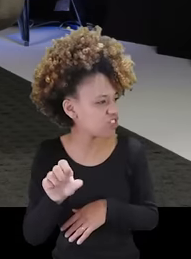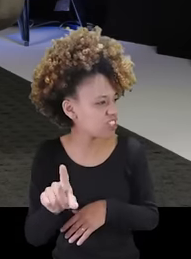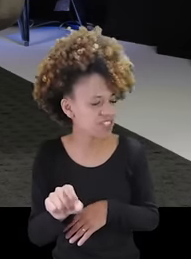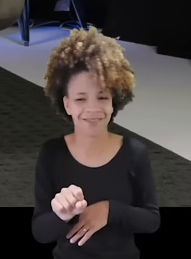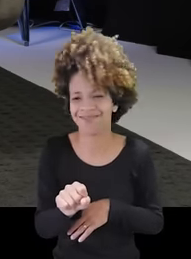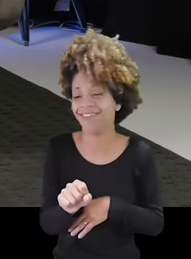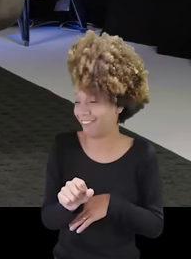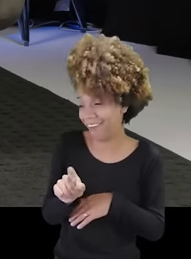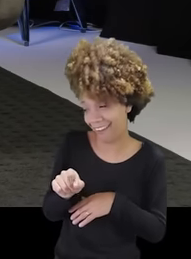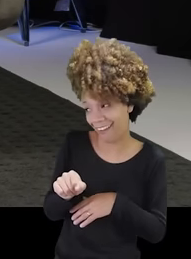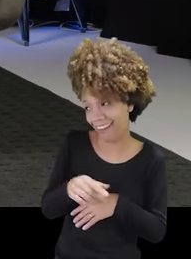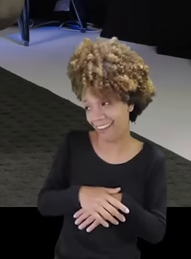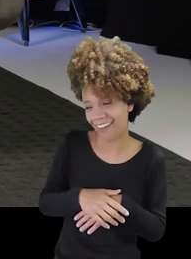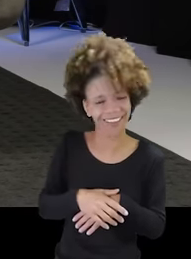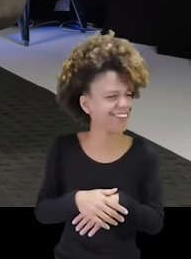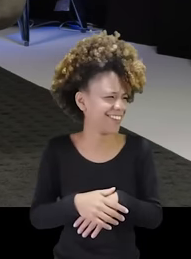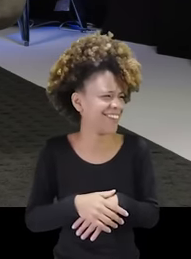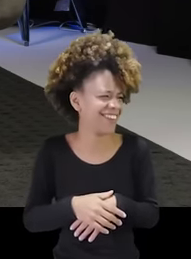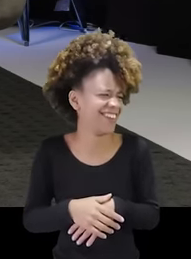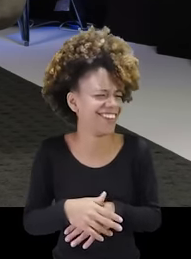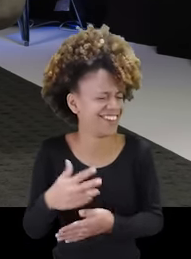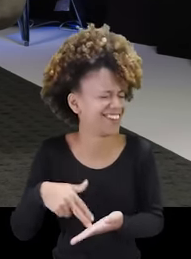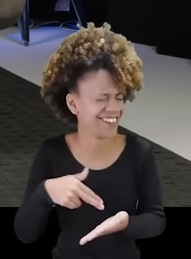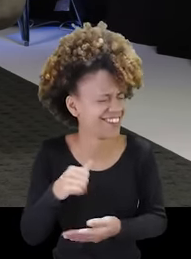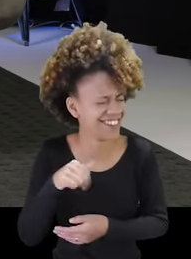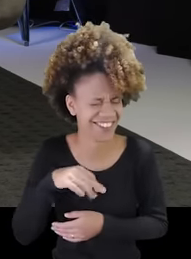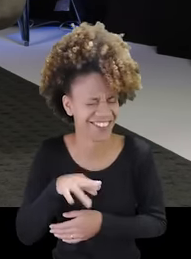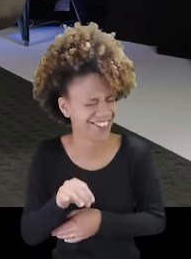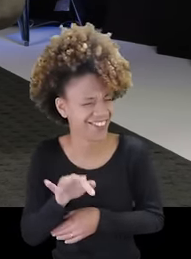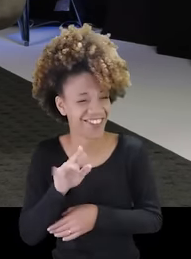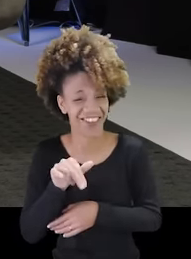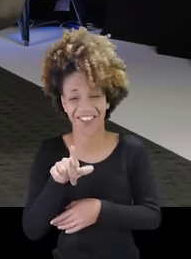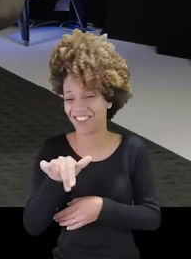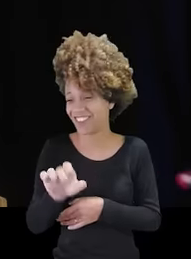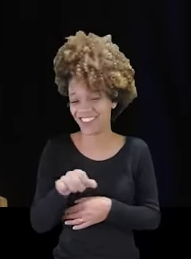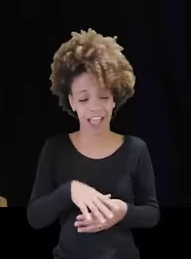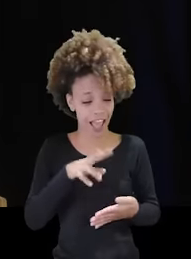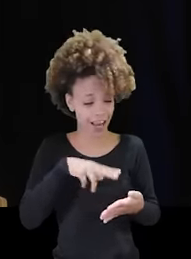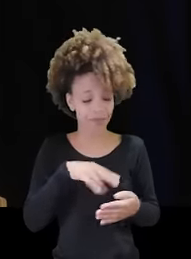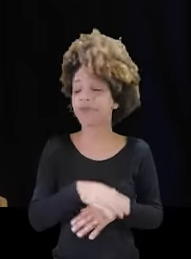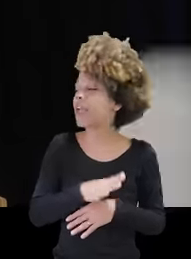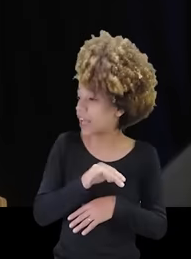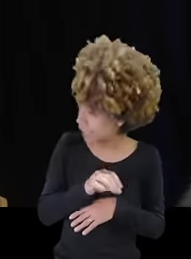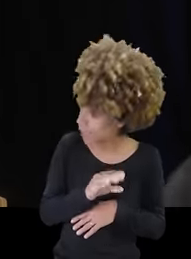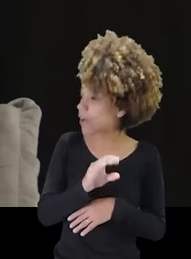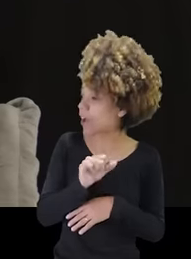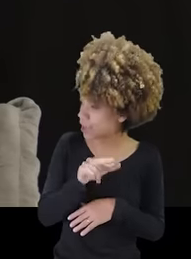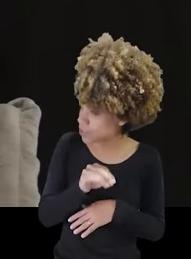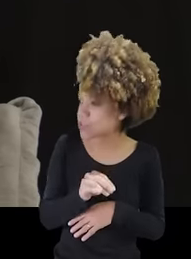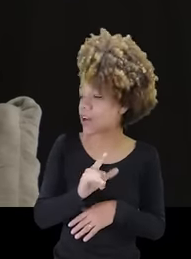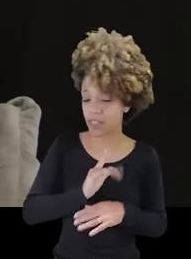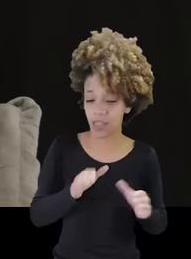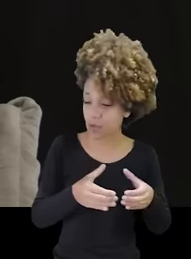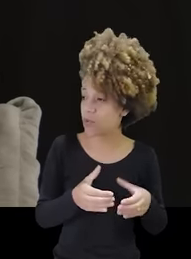na verdade você ir para novela O cara dançando tão Fagundes lendo tem uma banda assim ele